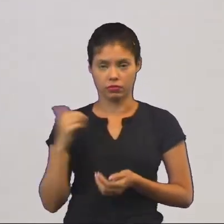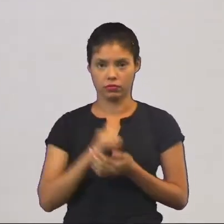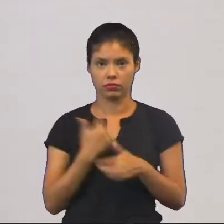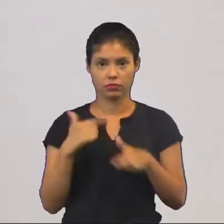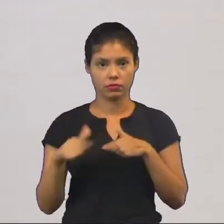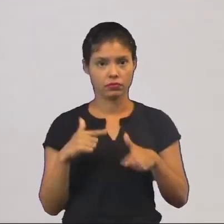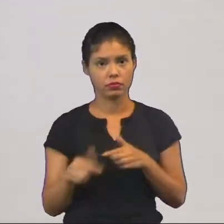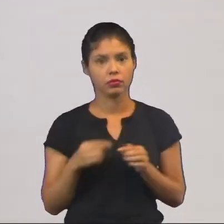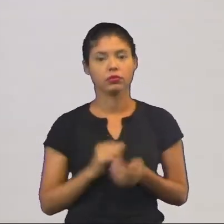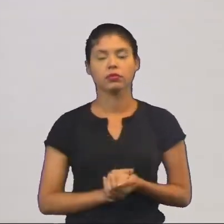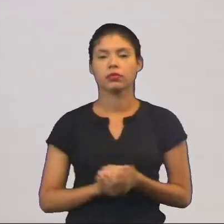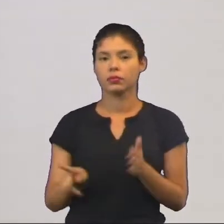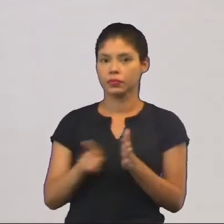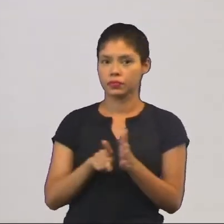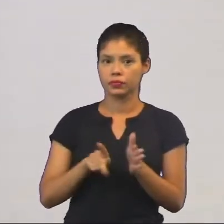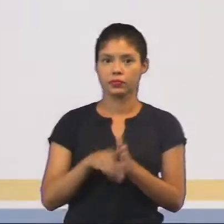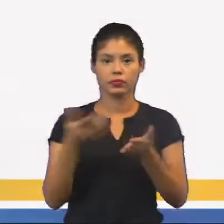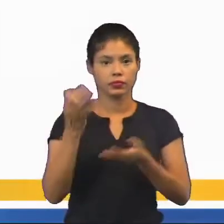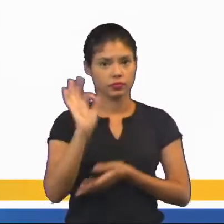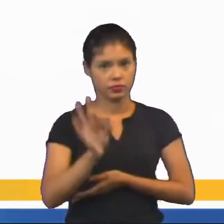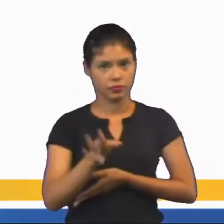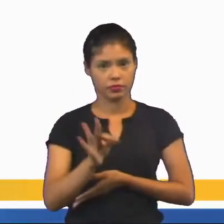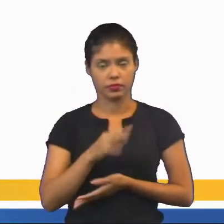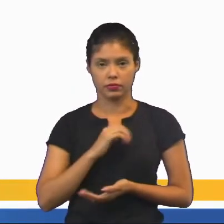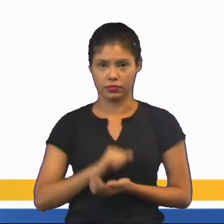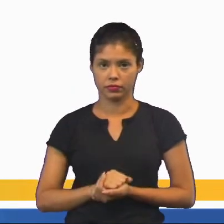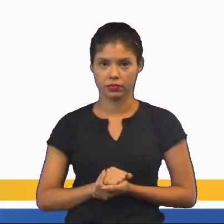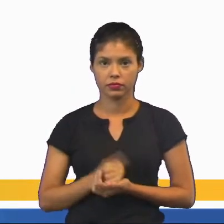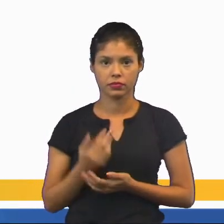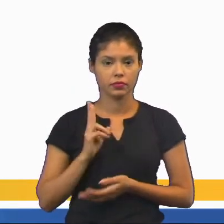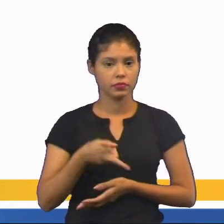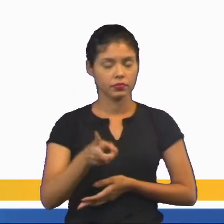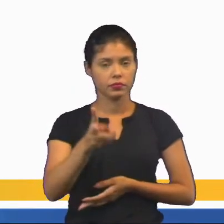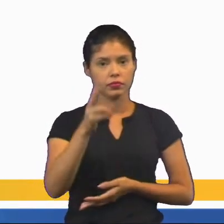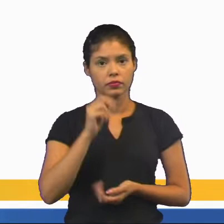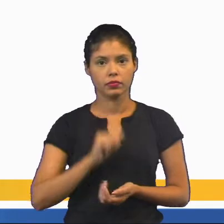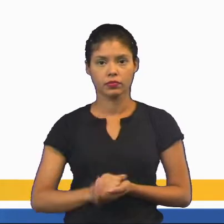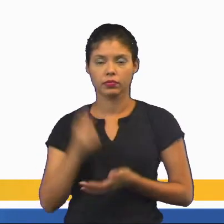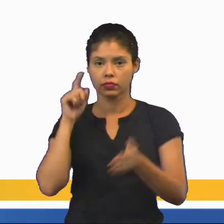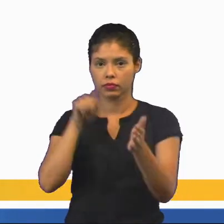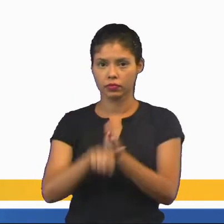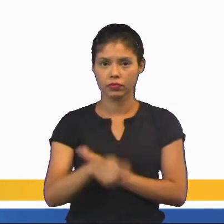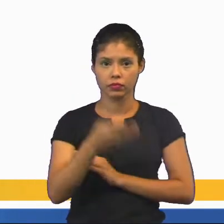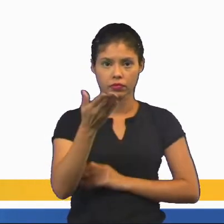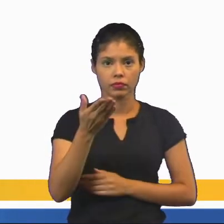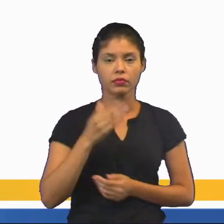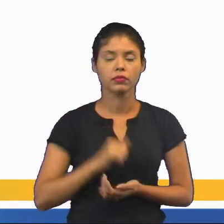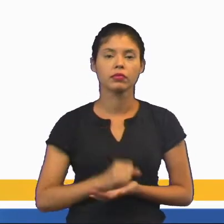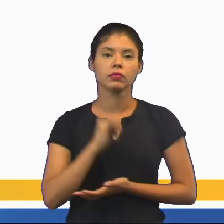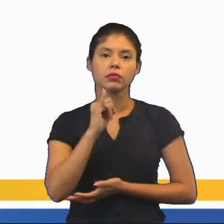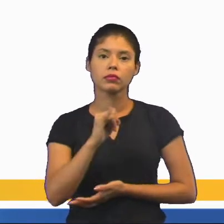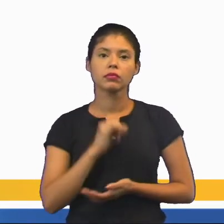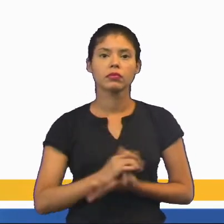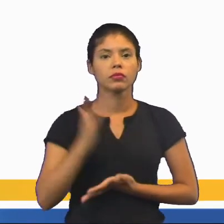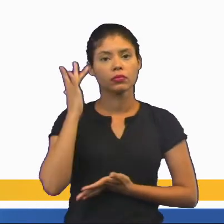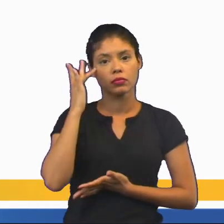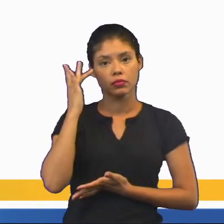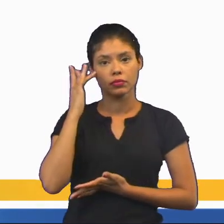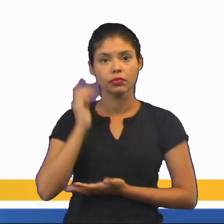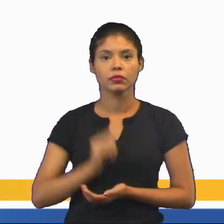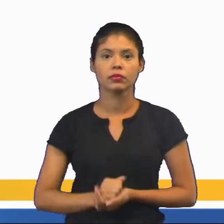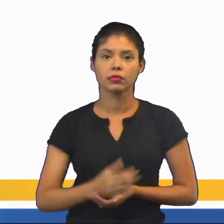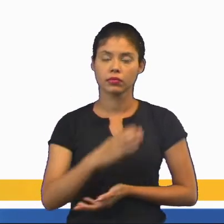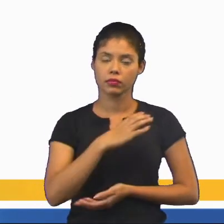serviços que são disponibilizados, correto? Vamos então prosseguir. Quero perguntar para vocês se vocês acham que